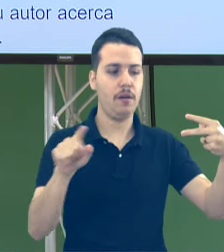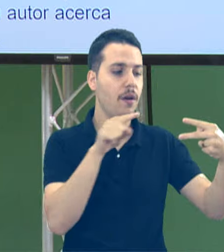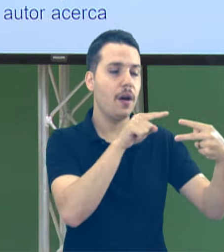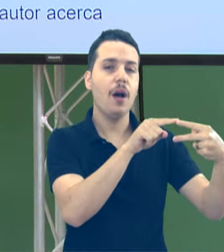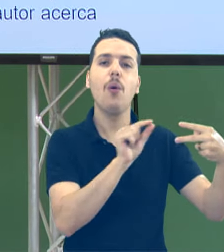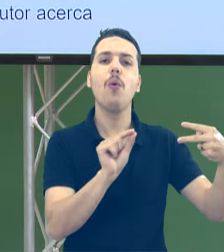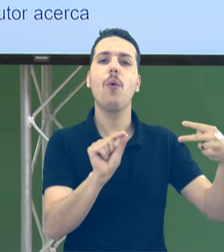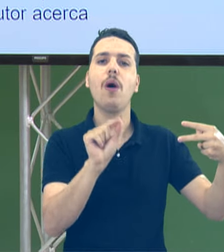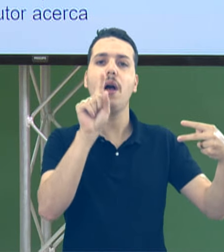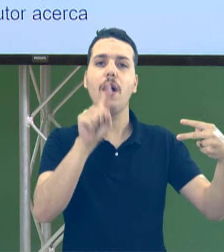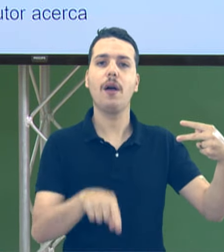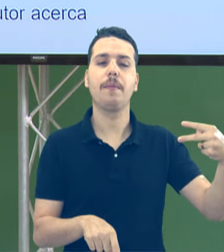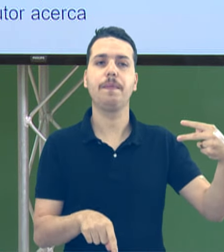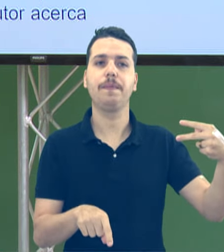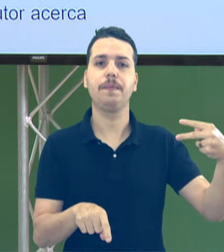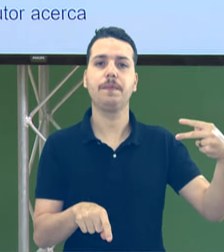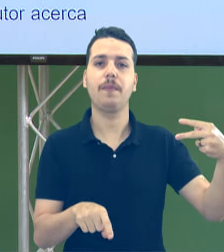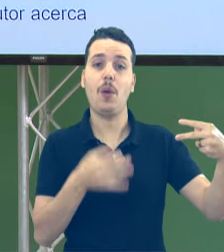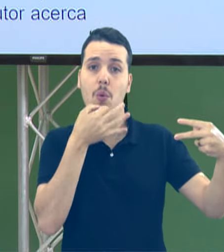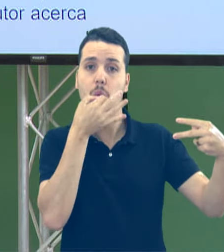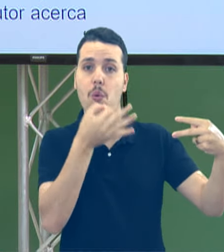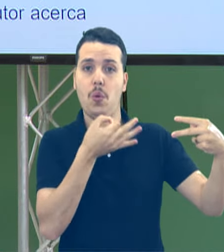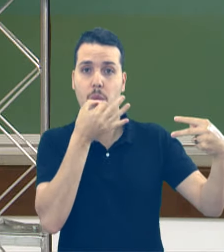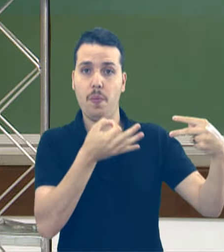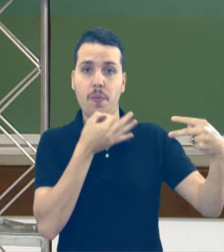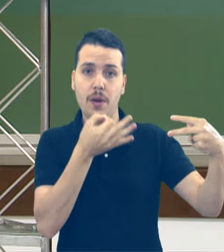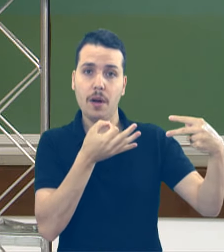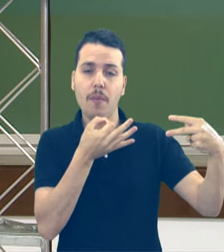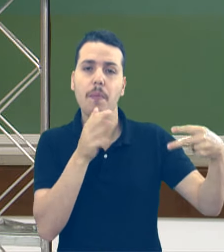aqui de opinião